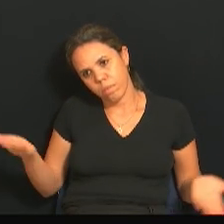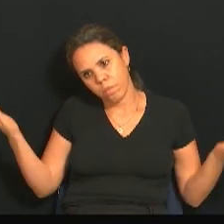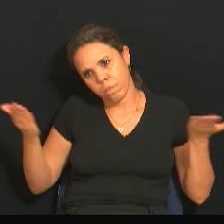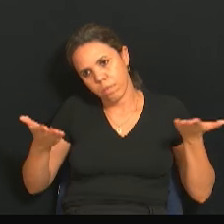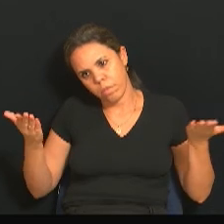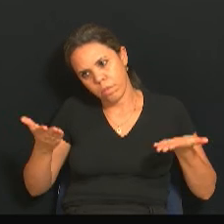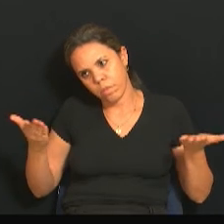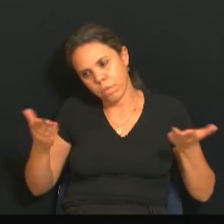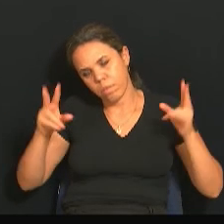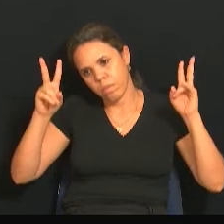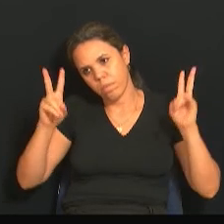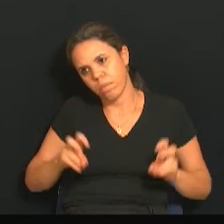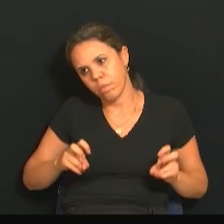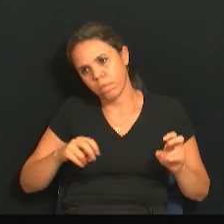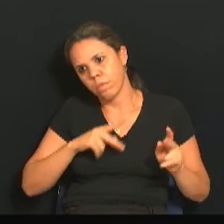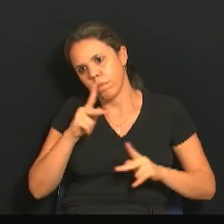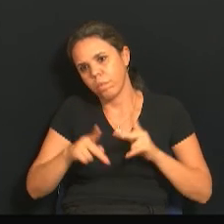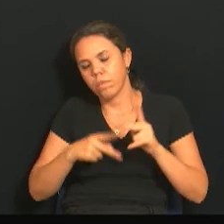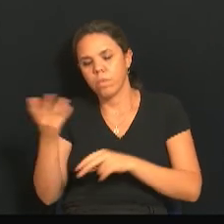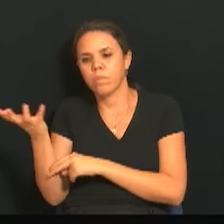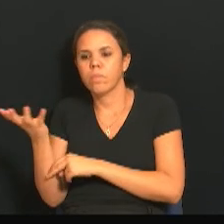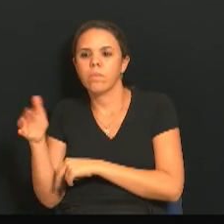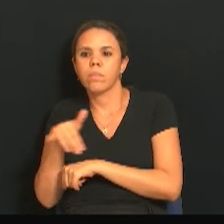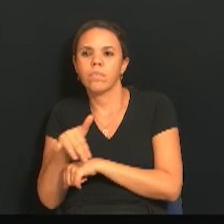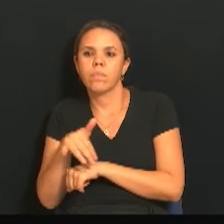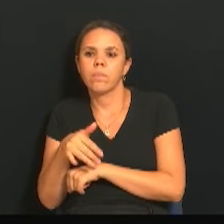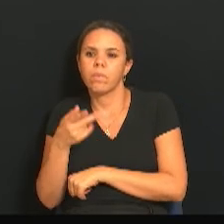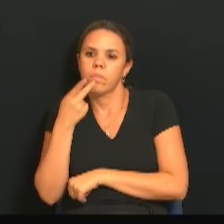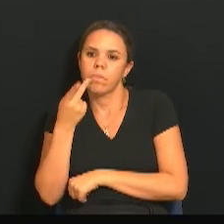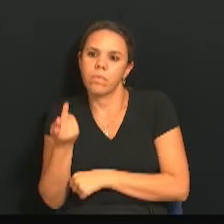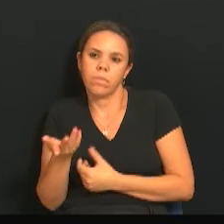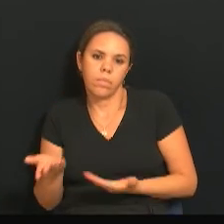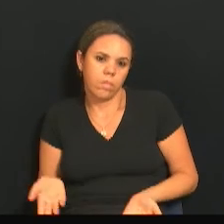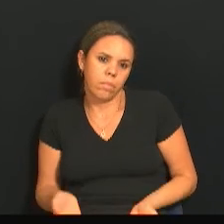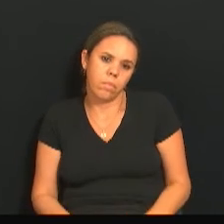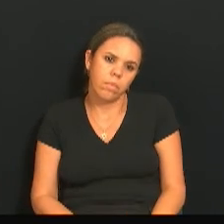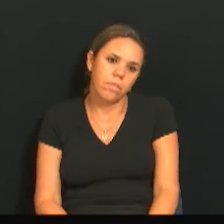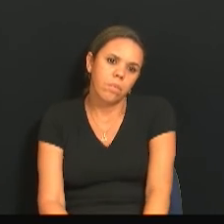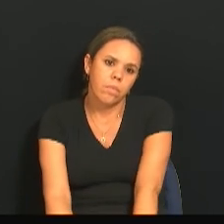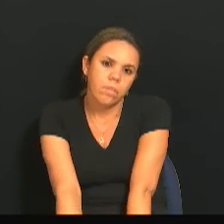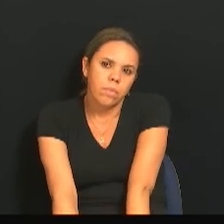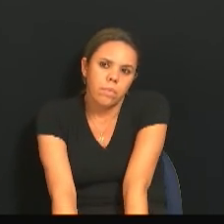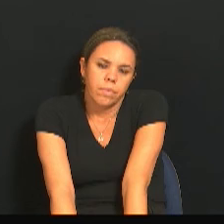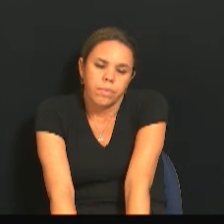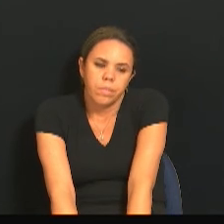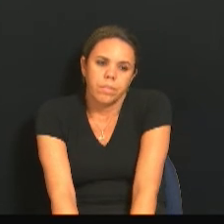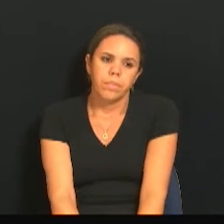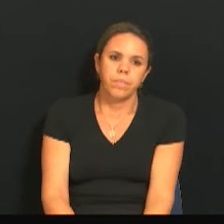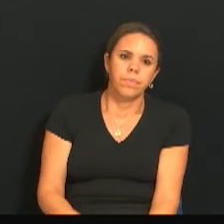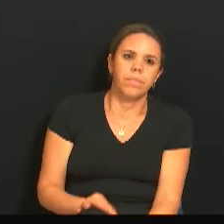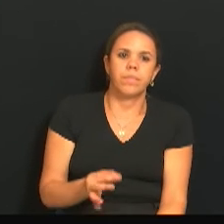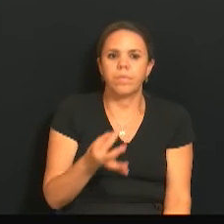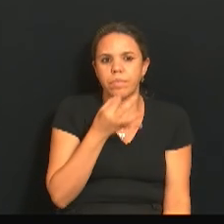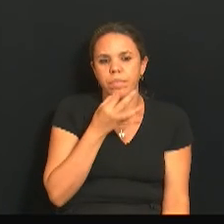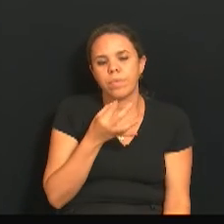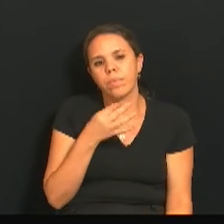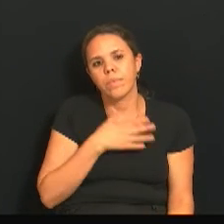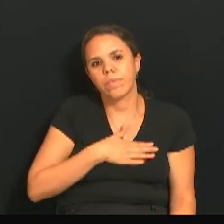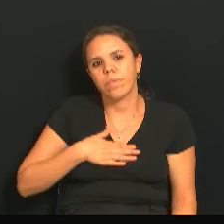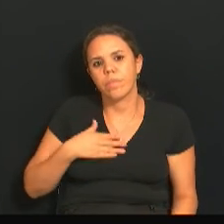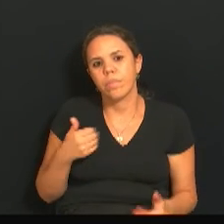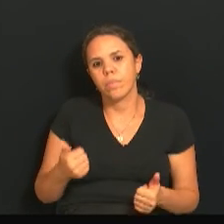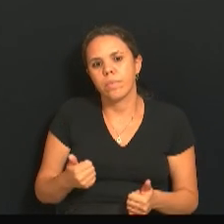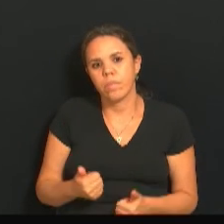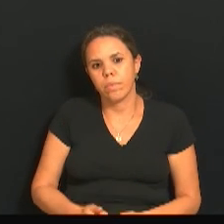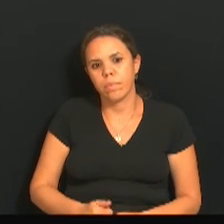tratar a questão dos moradores de rua, dizer que, do nosso ponto de vista, nós ficamos muito satisfeitos